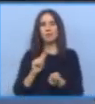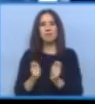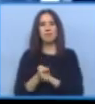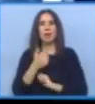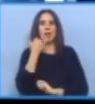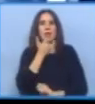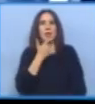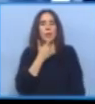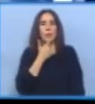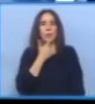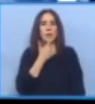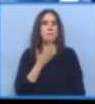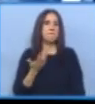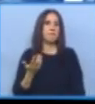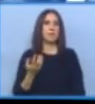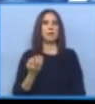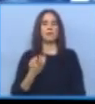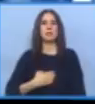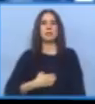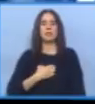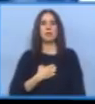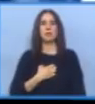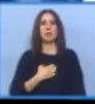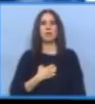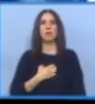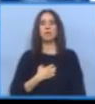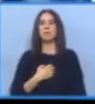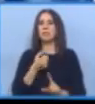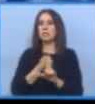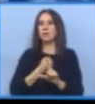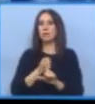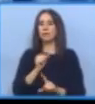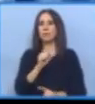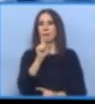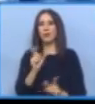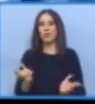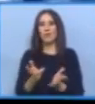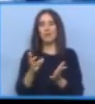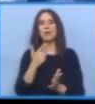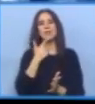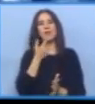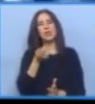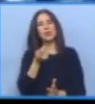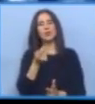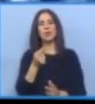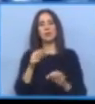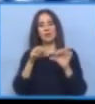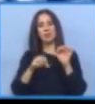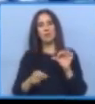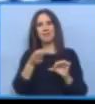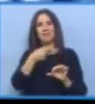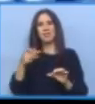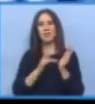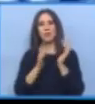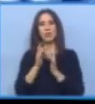alegria. Também sentiram um desafio à paz. É isso também que significa um pouco aquelas primeiras frases de Jesus quando